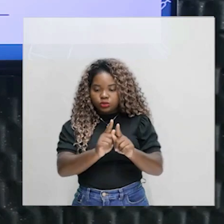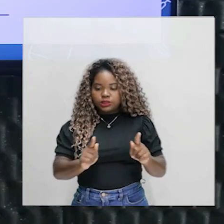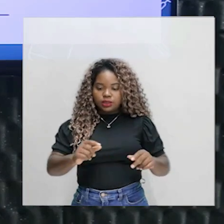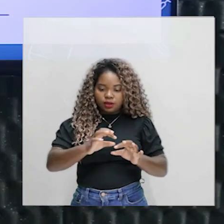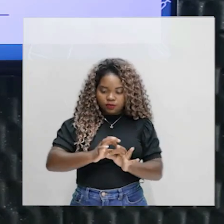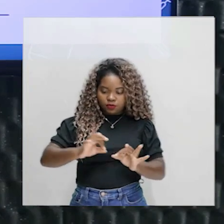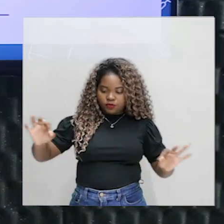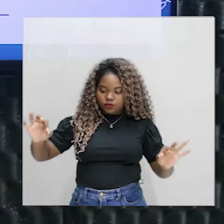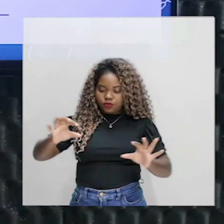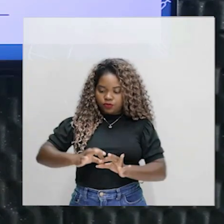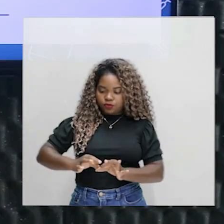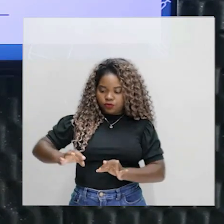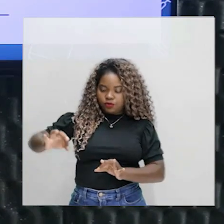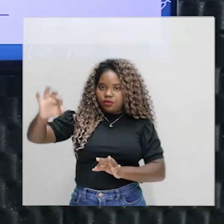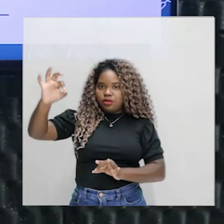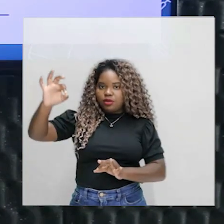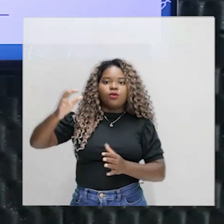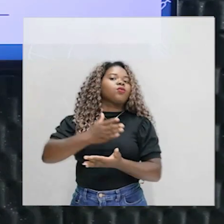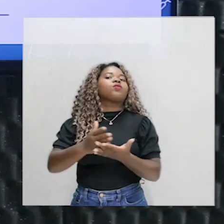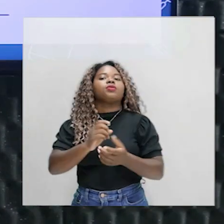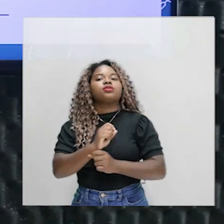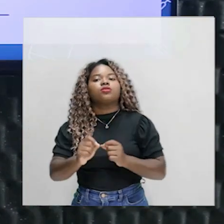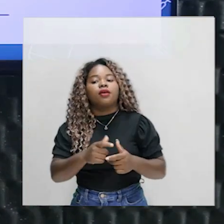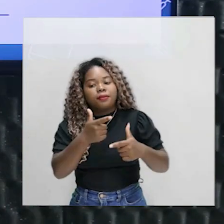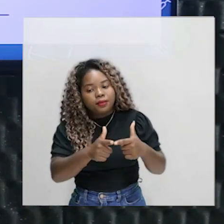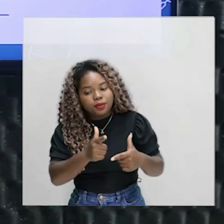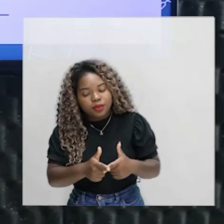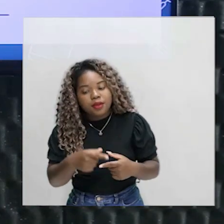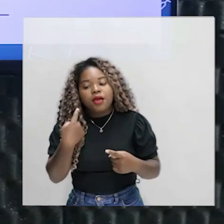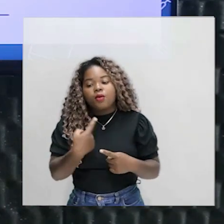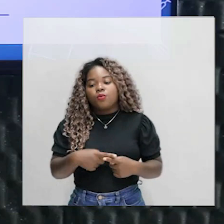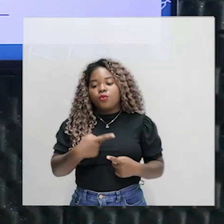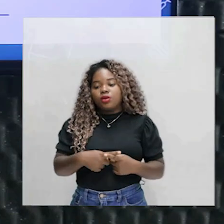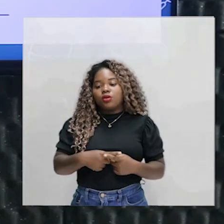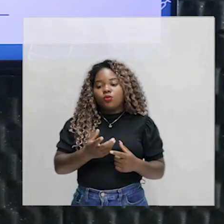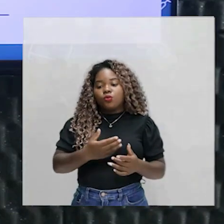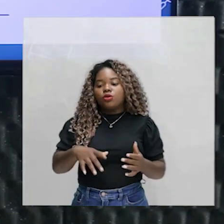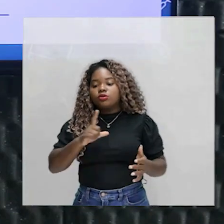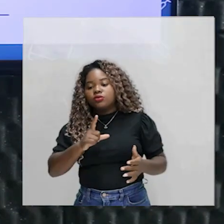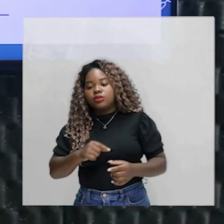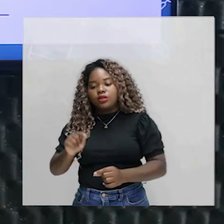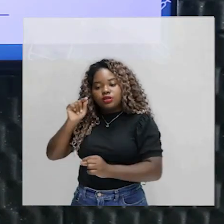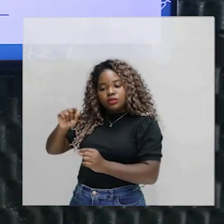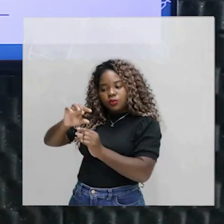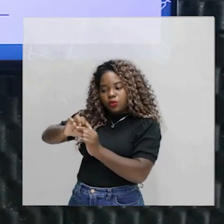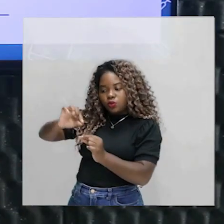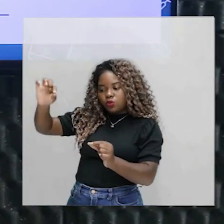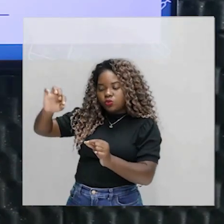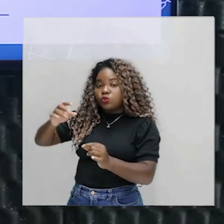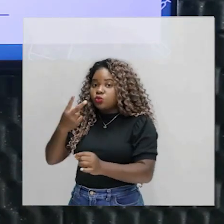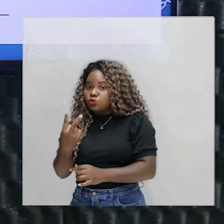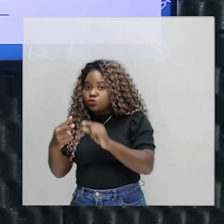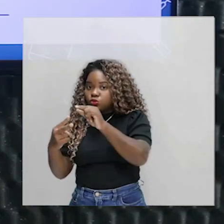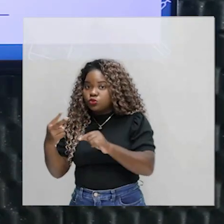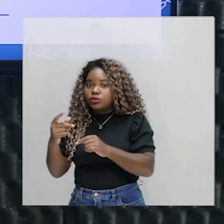isso que chama de início da crise porque quando eu eu chego aqui nesse ponto do cruzamento Eu percebo que o número de